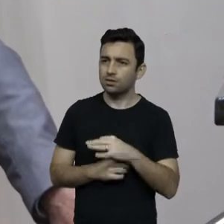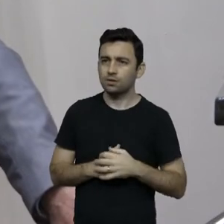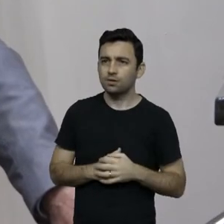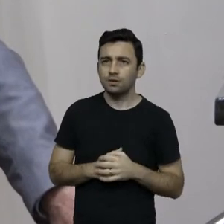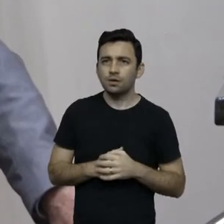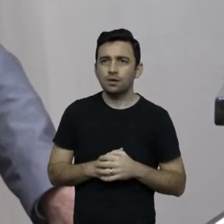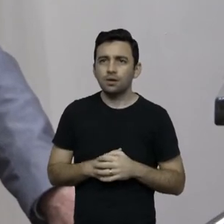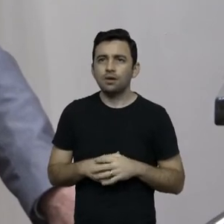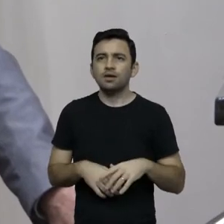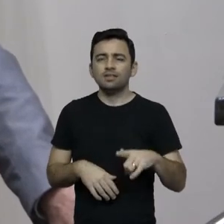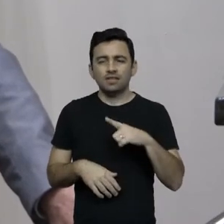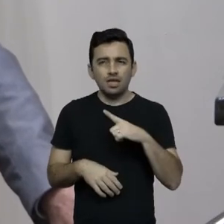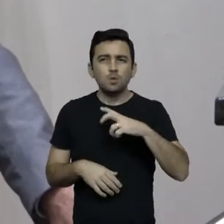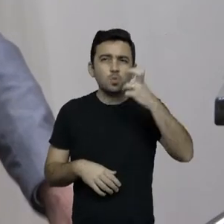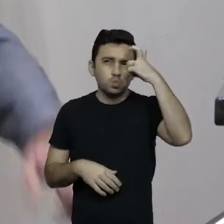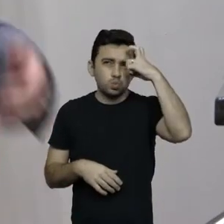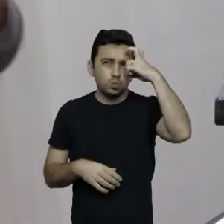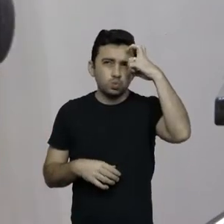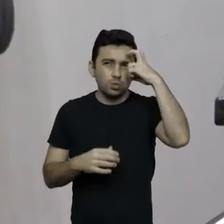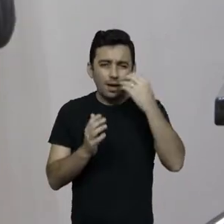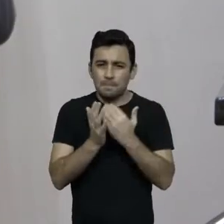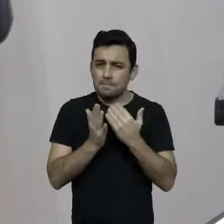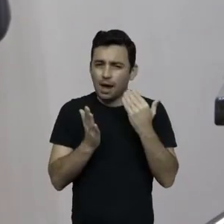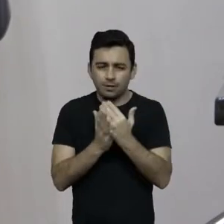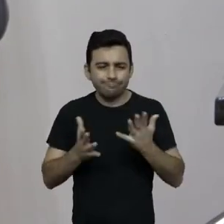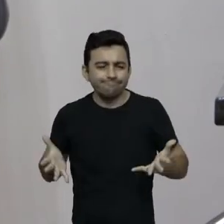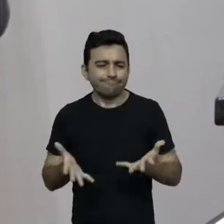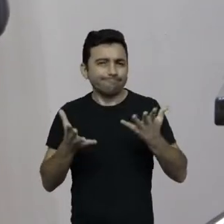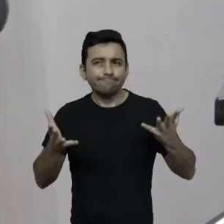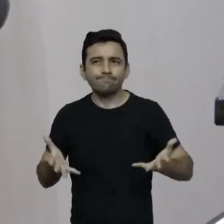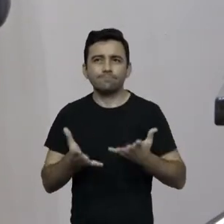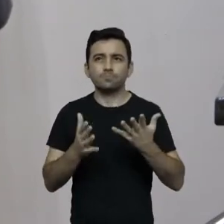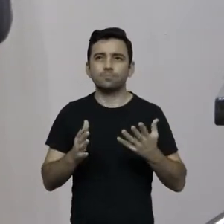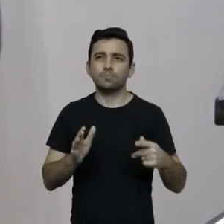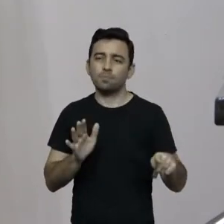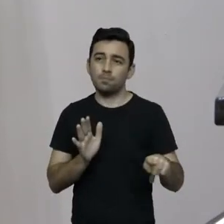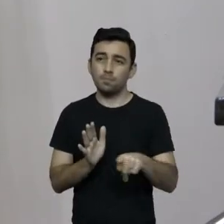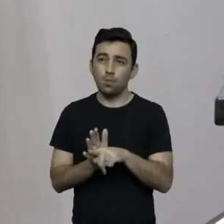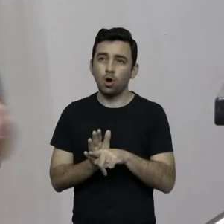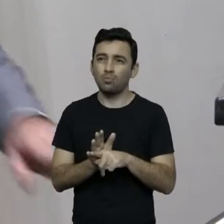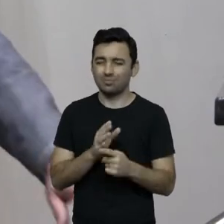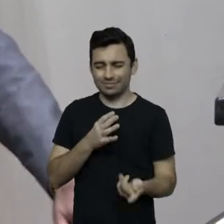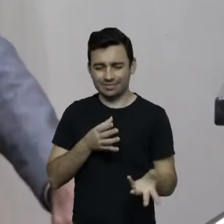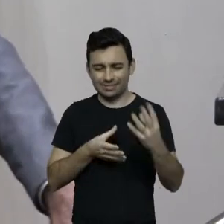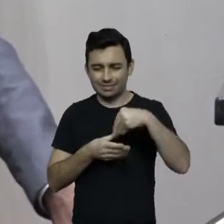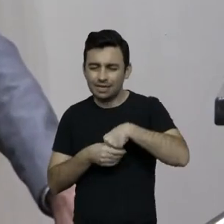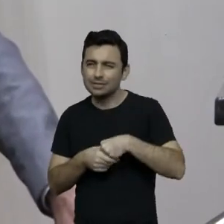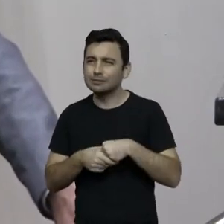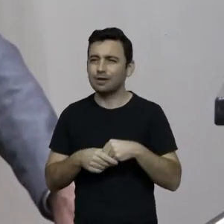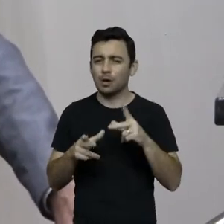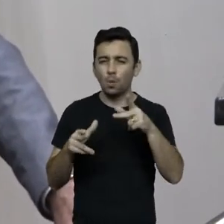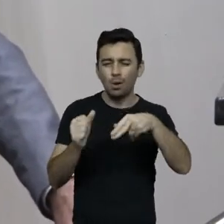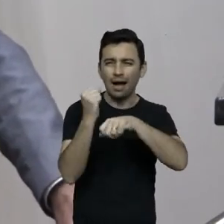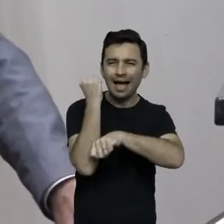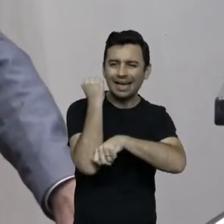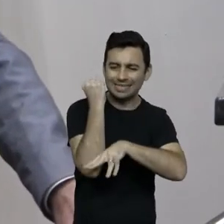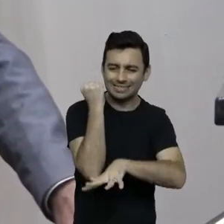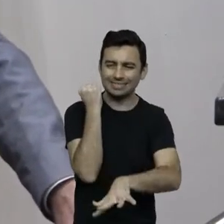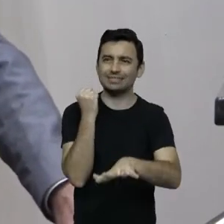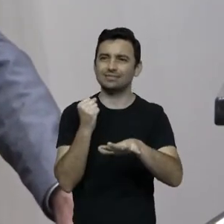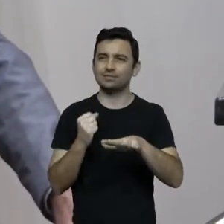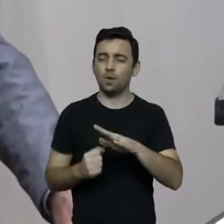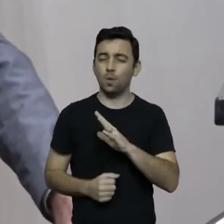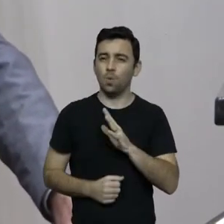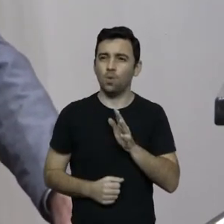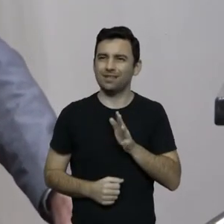e a cultura e tem isso no seu na sua raíz e no seu